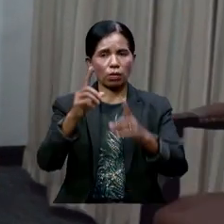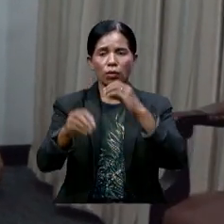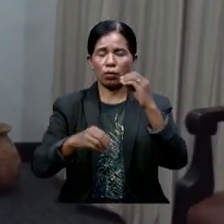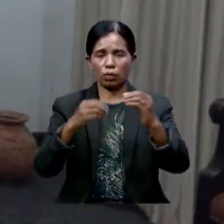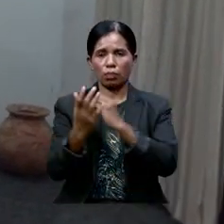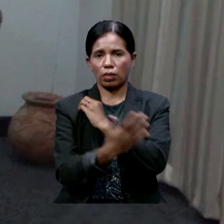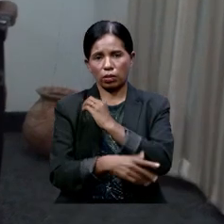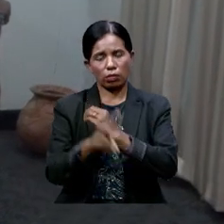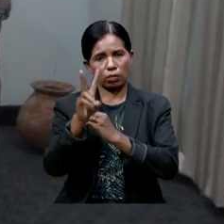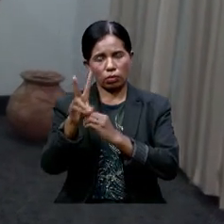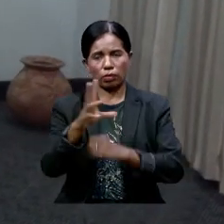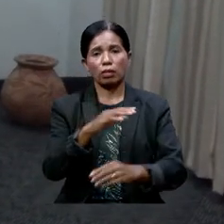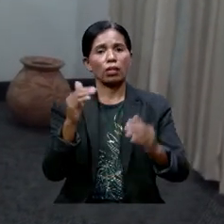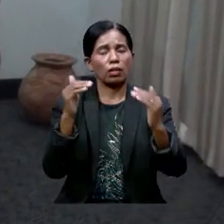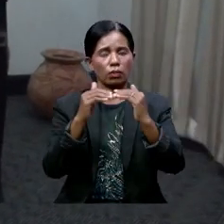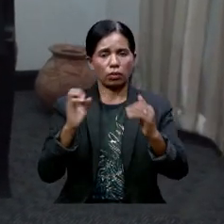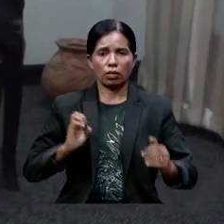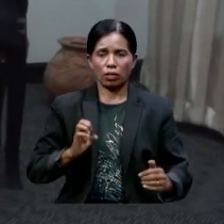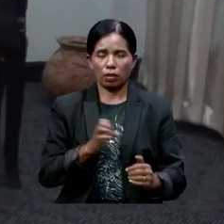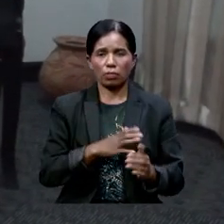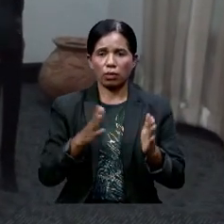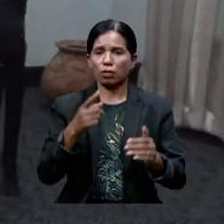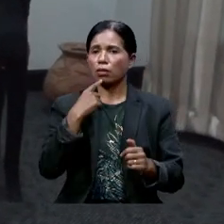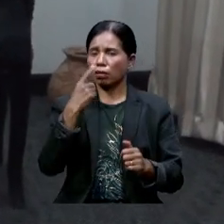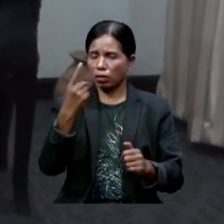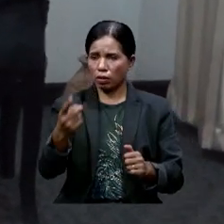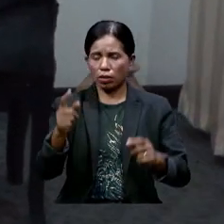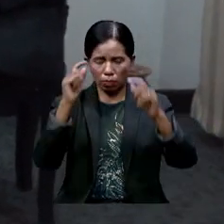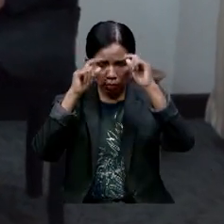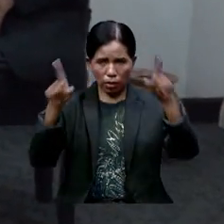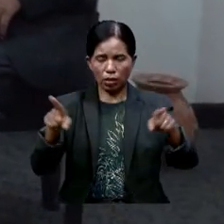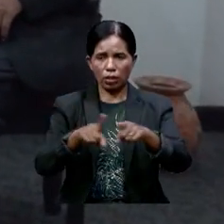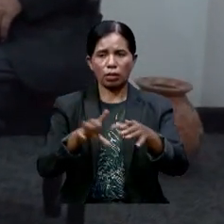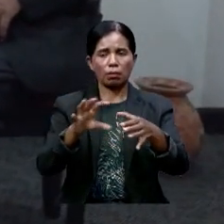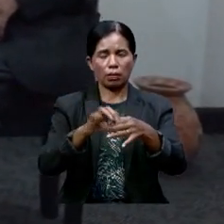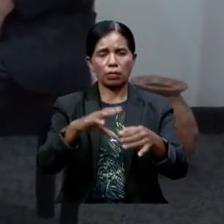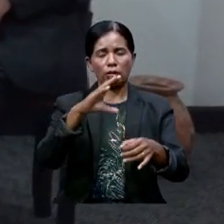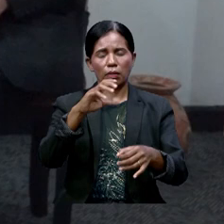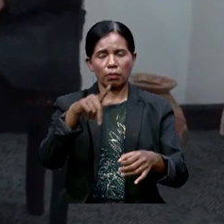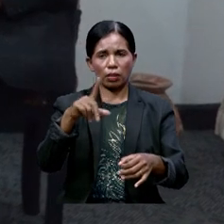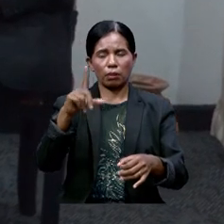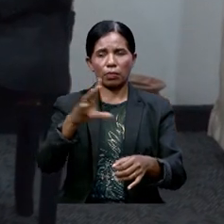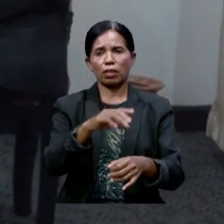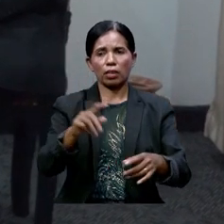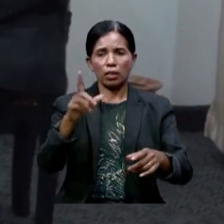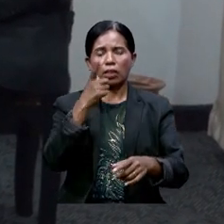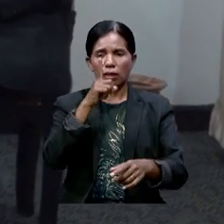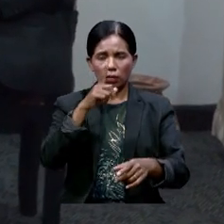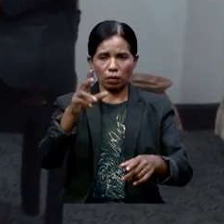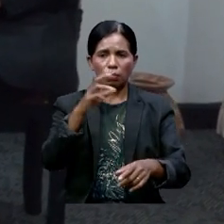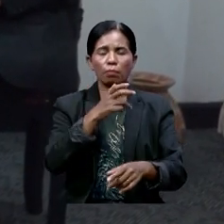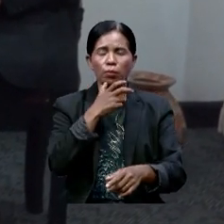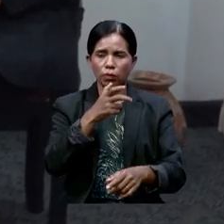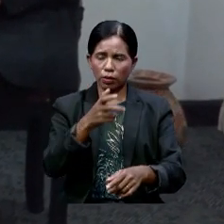a Nação Ruan. Foi no encontro, embaixador Ateten, Timor-Leste, Hanesan, membro CPLP, mebe língua portuguesa, saindo fato em dificuldade.